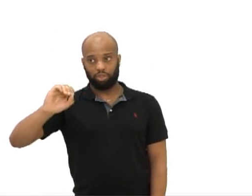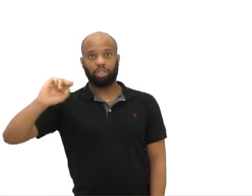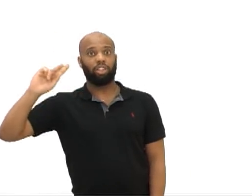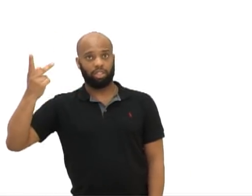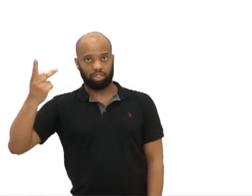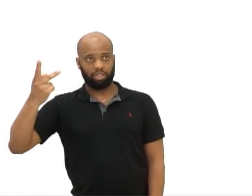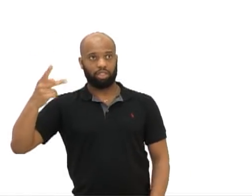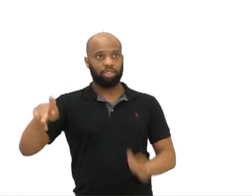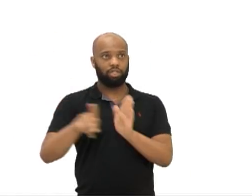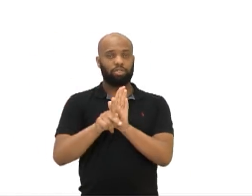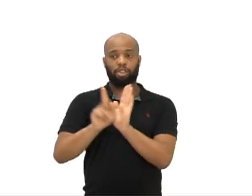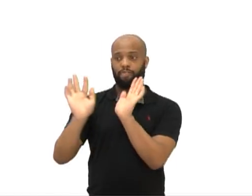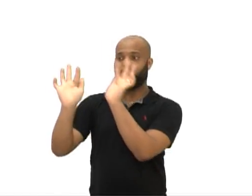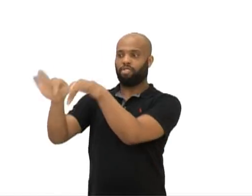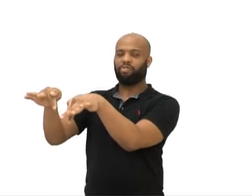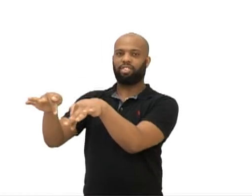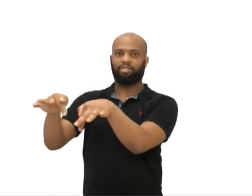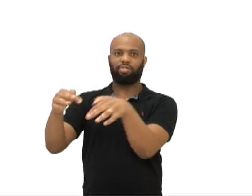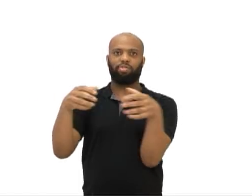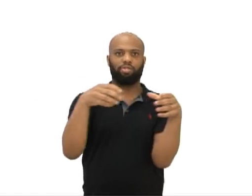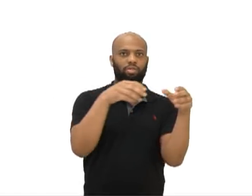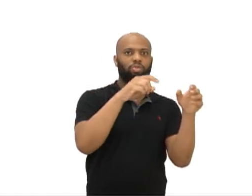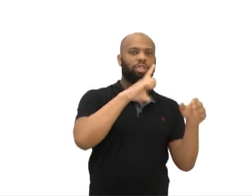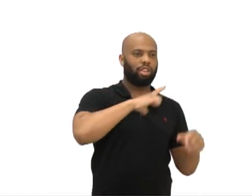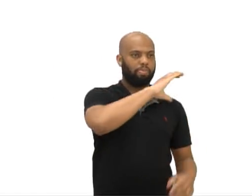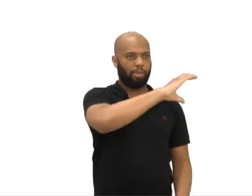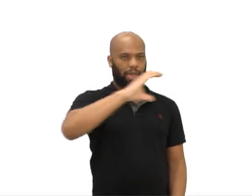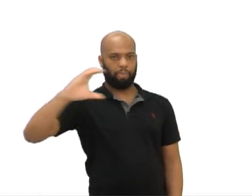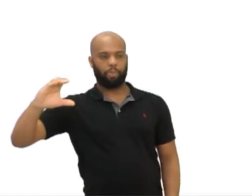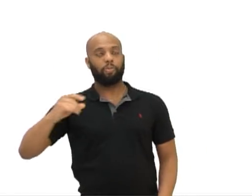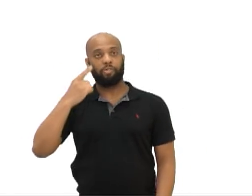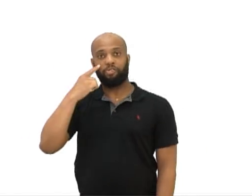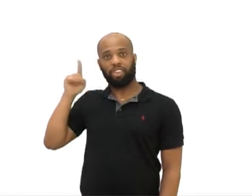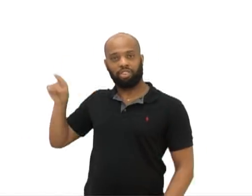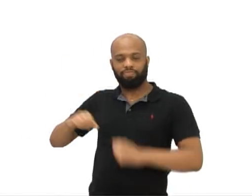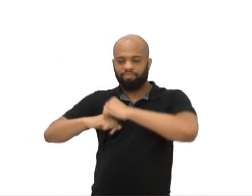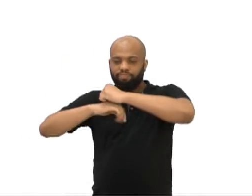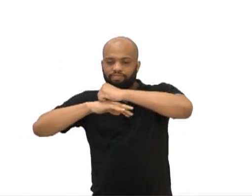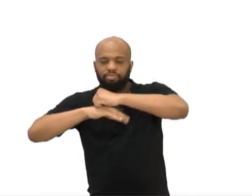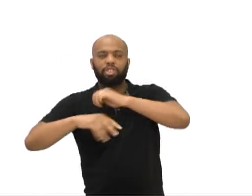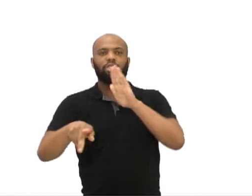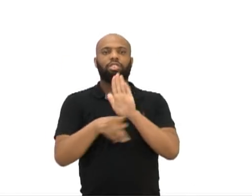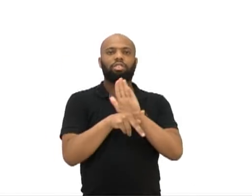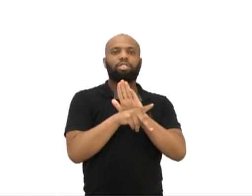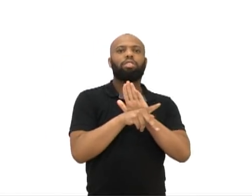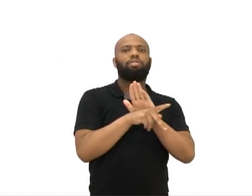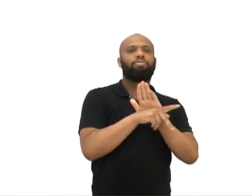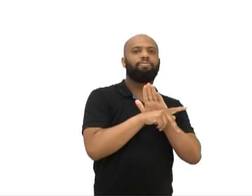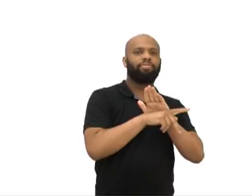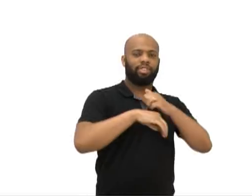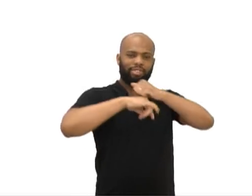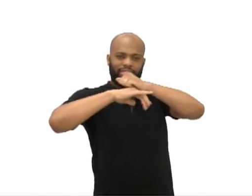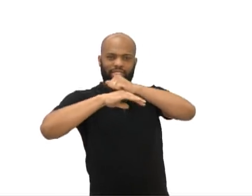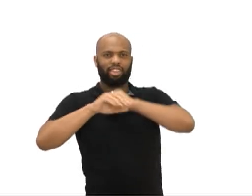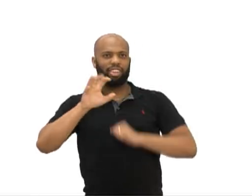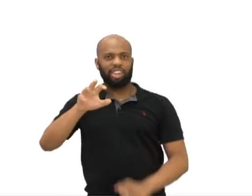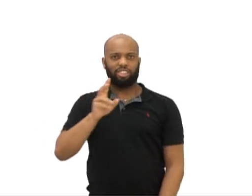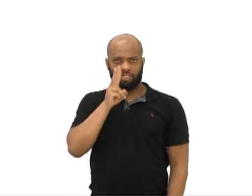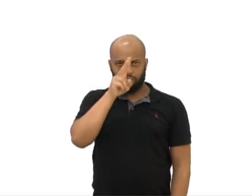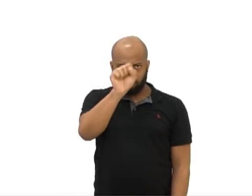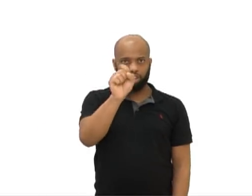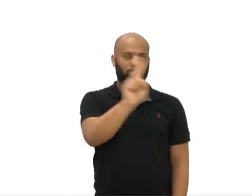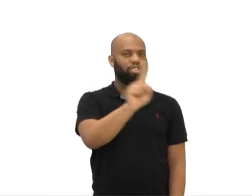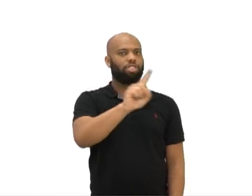COOH, na ponta da cadeia, né? Esse caráter ácido dos ácidos carboxílicos, ele não é forte não,